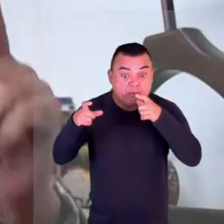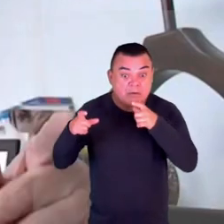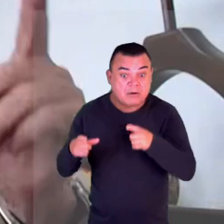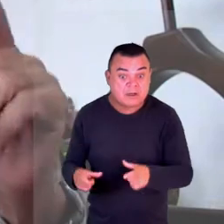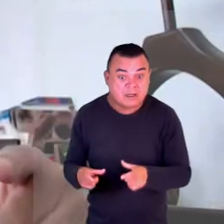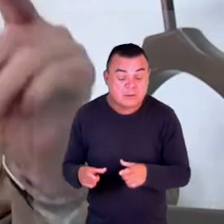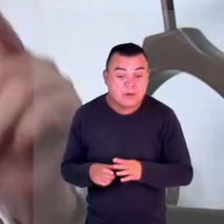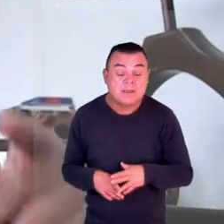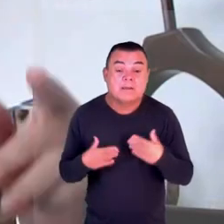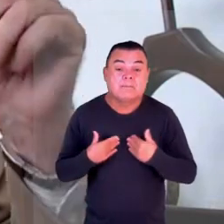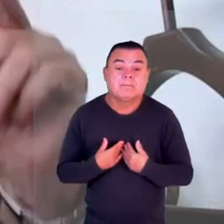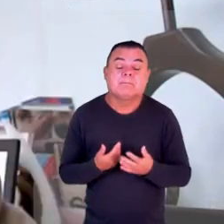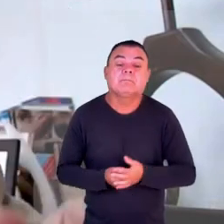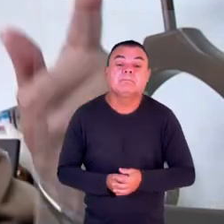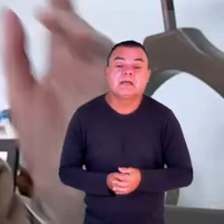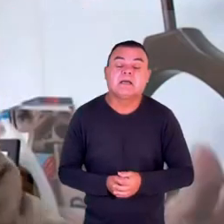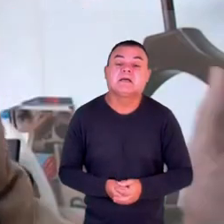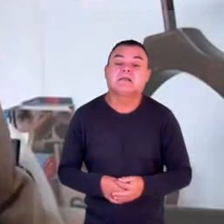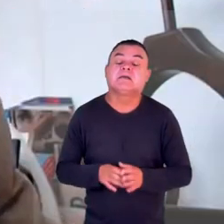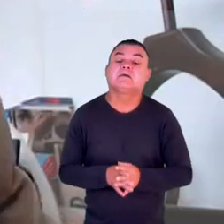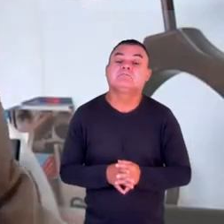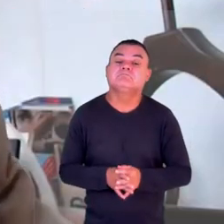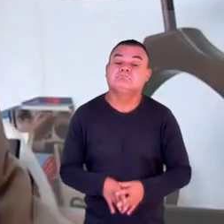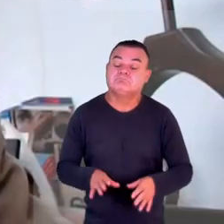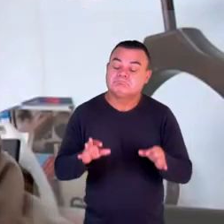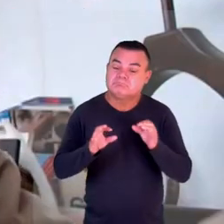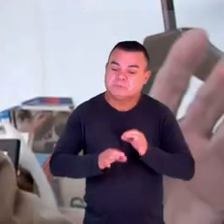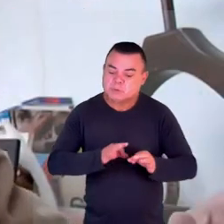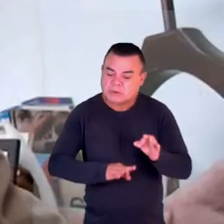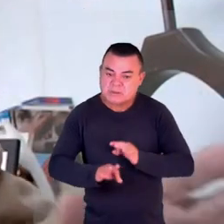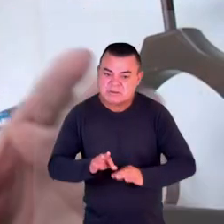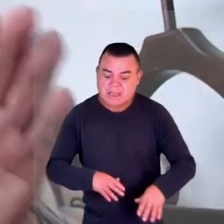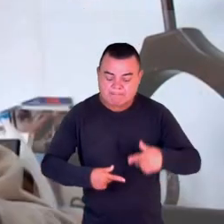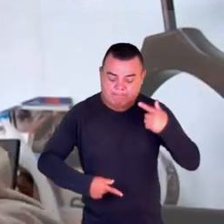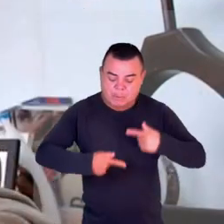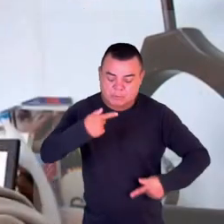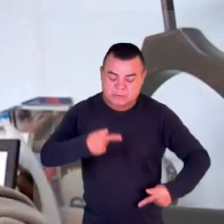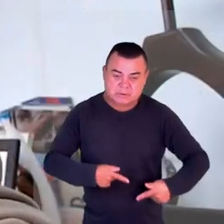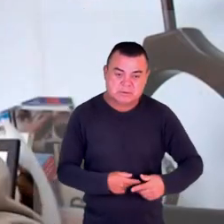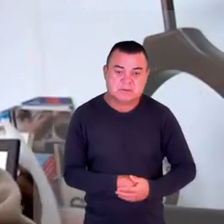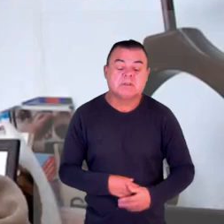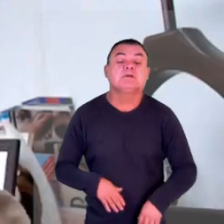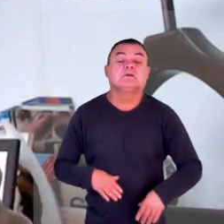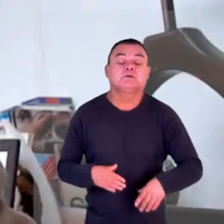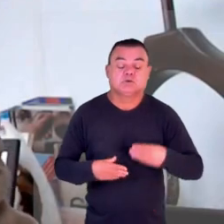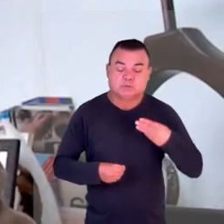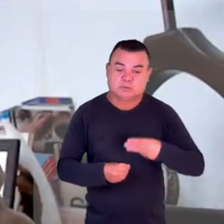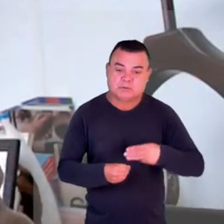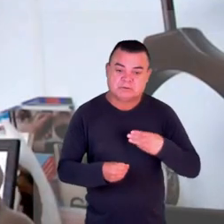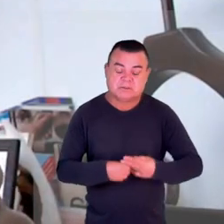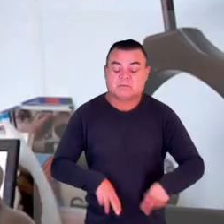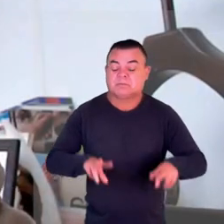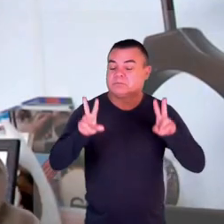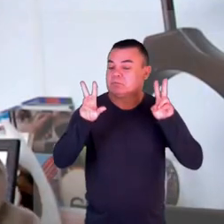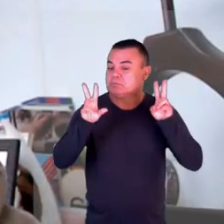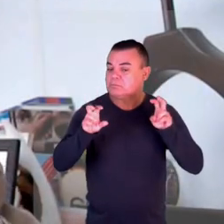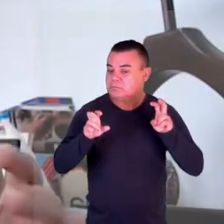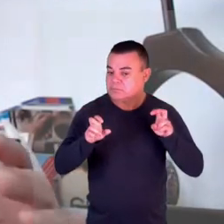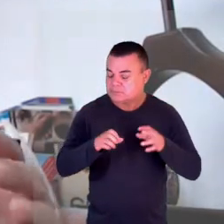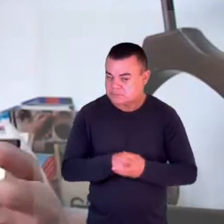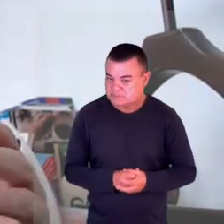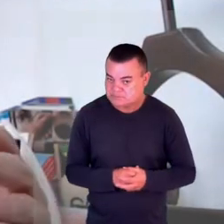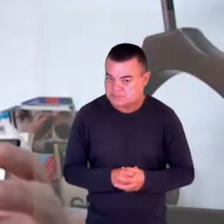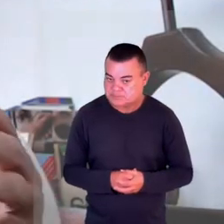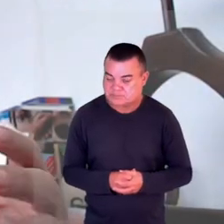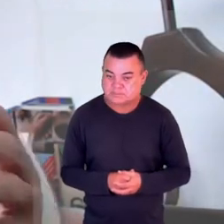deliberar acerca da política oficial né do município No que diz respeito a esse tema eu falo isso com